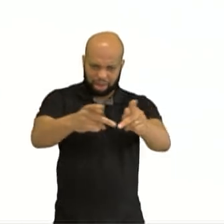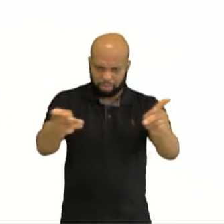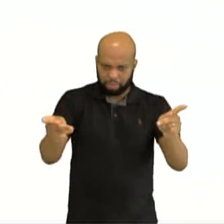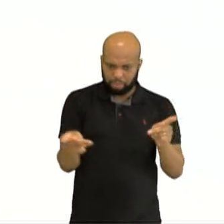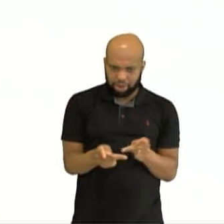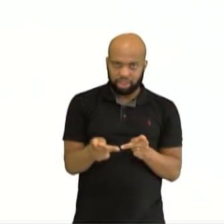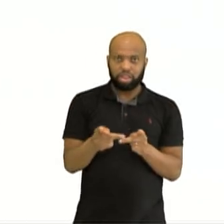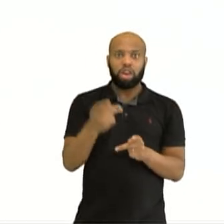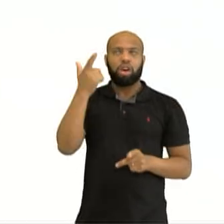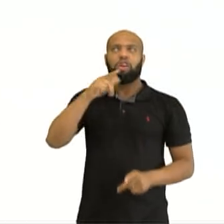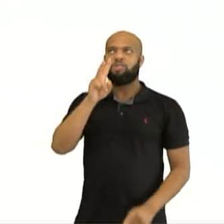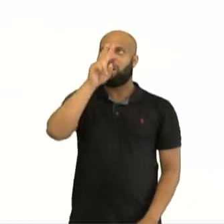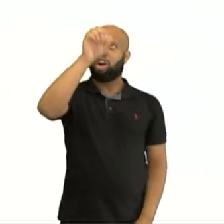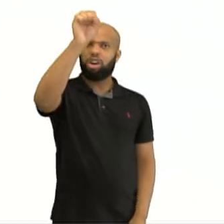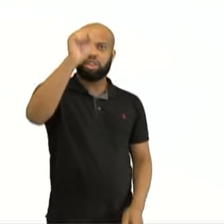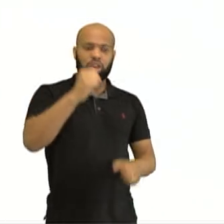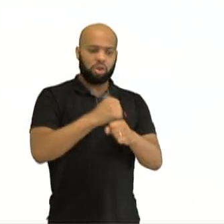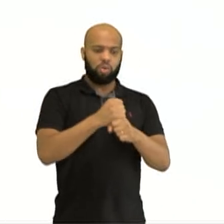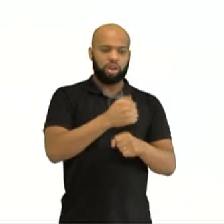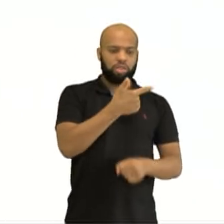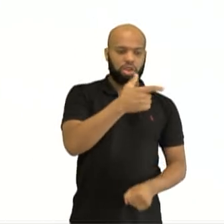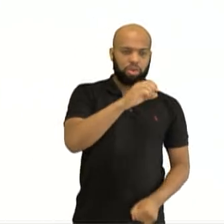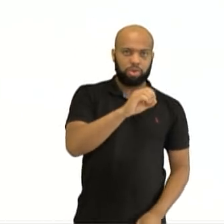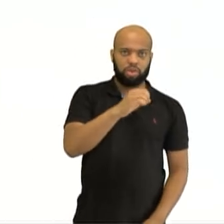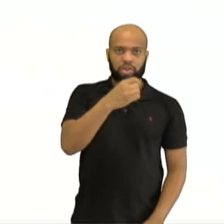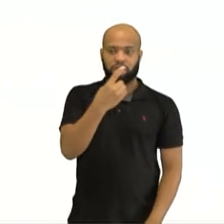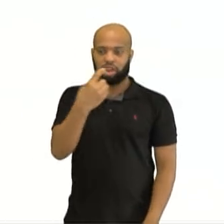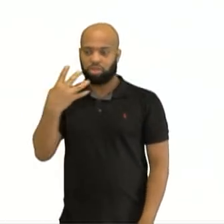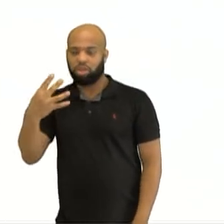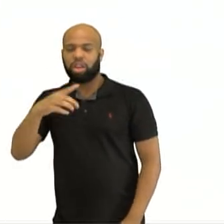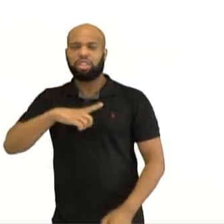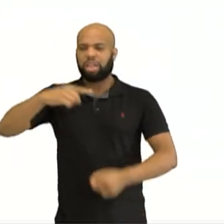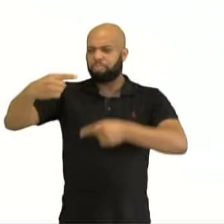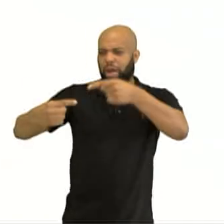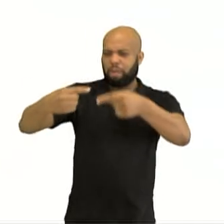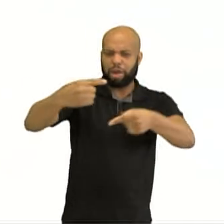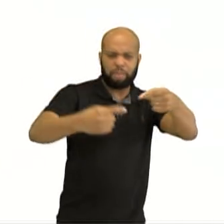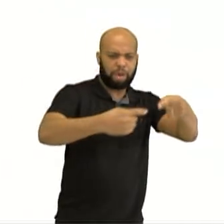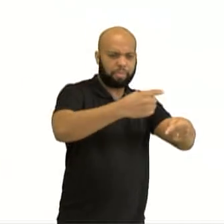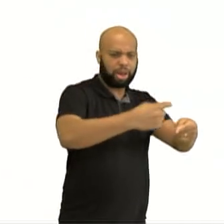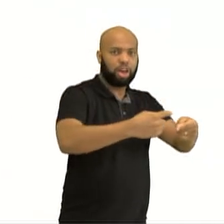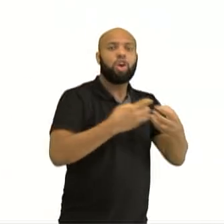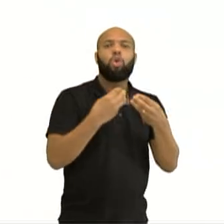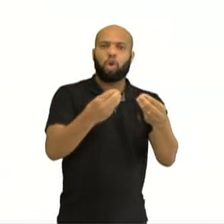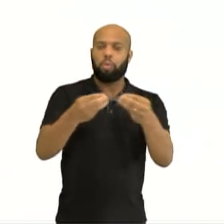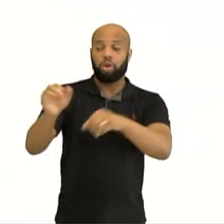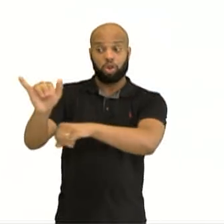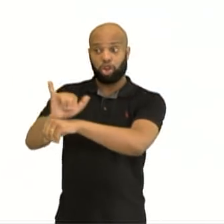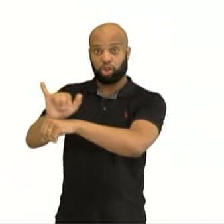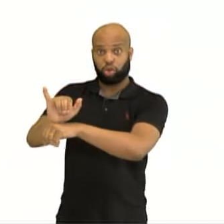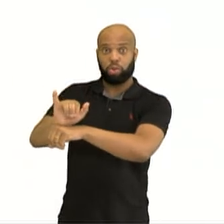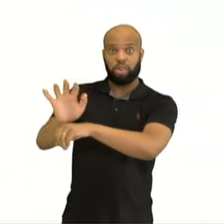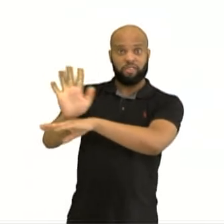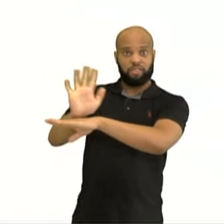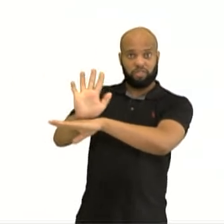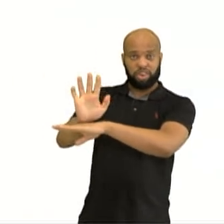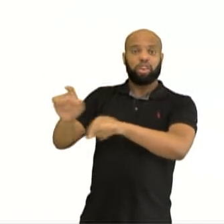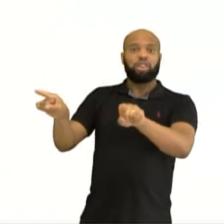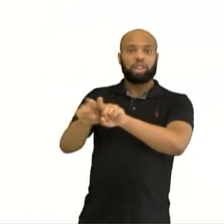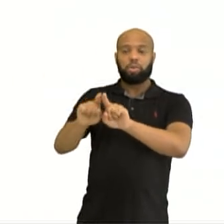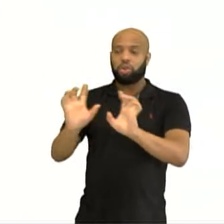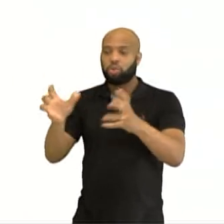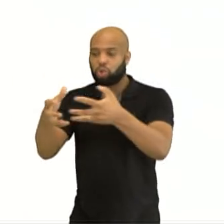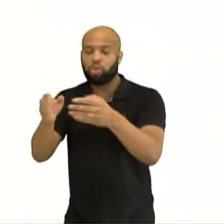um fenômeno da internet. O assunto começou a ser discutido em vídeos do YouTube e em grupos de